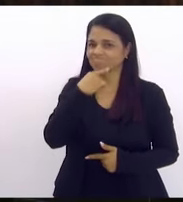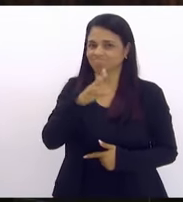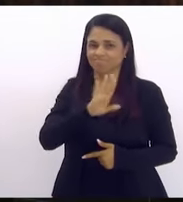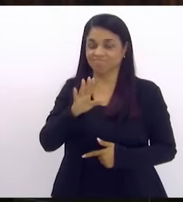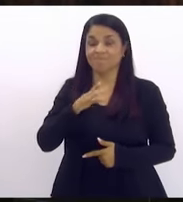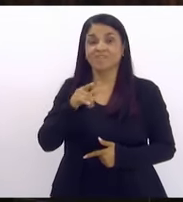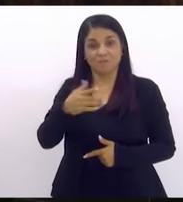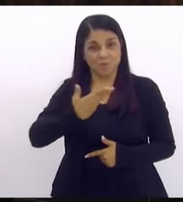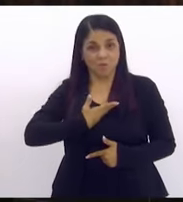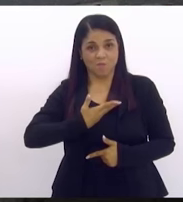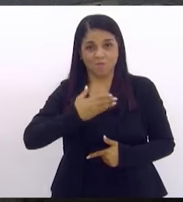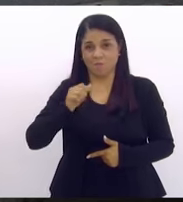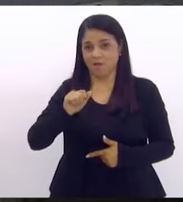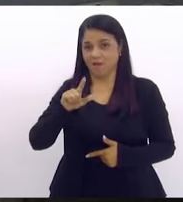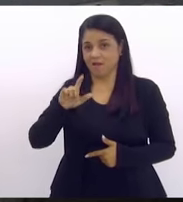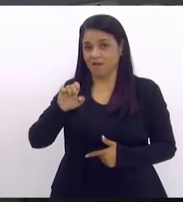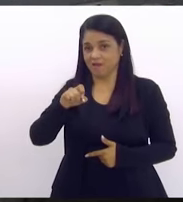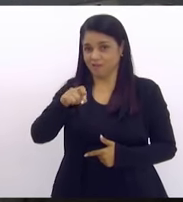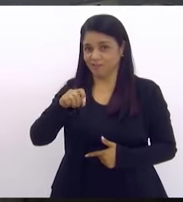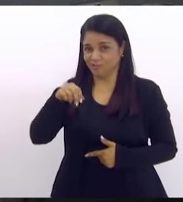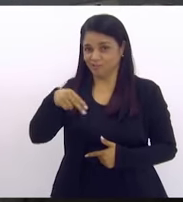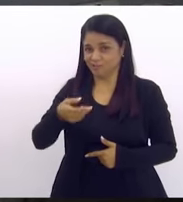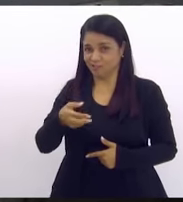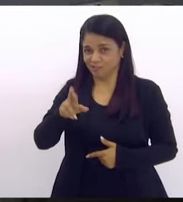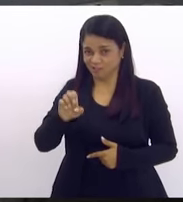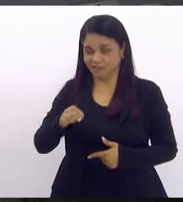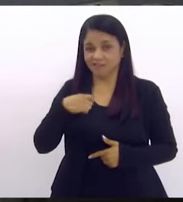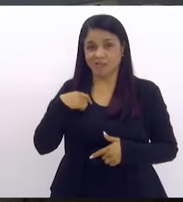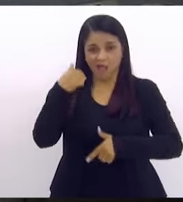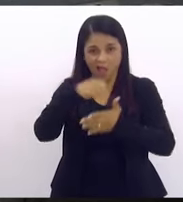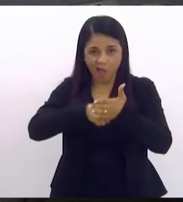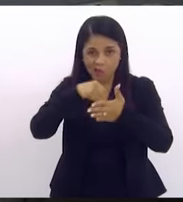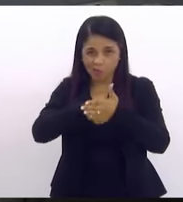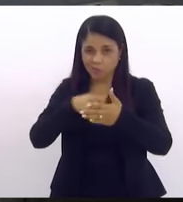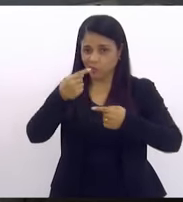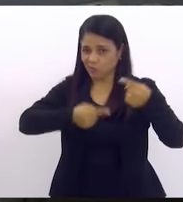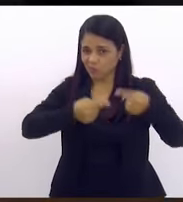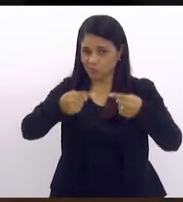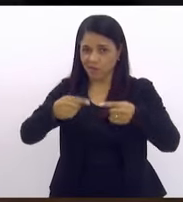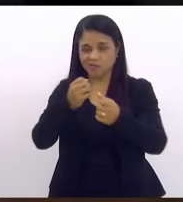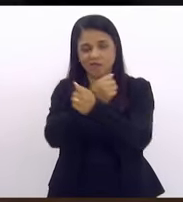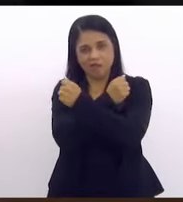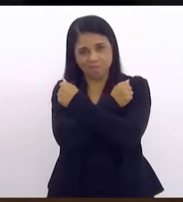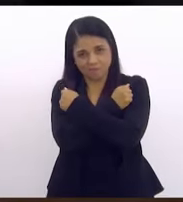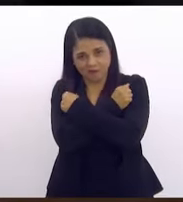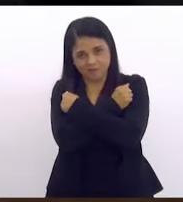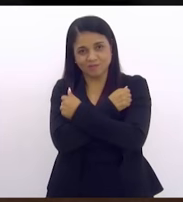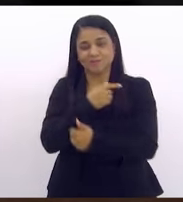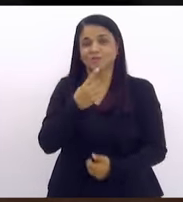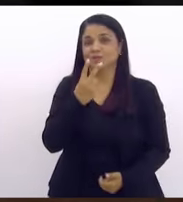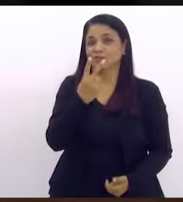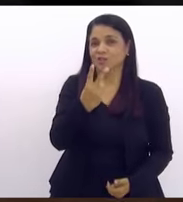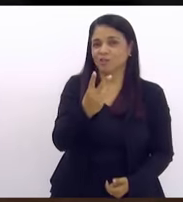Alexandre a luta ao debate abraços 2/07